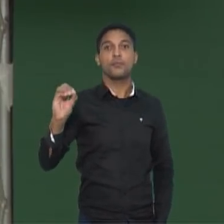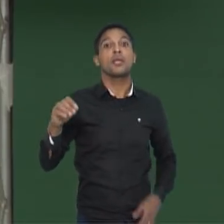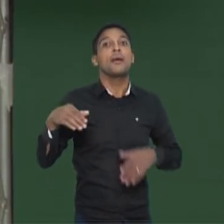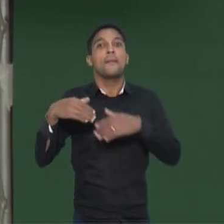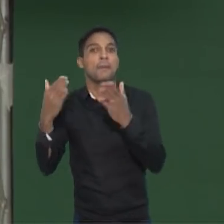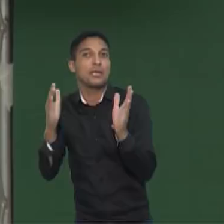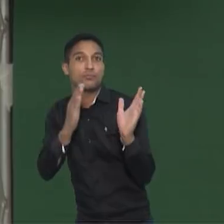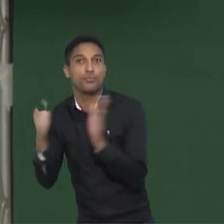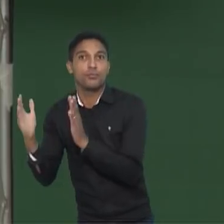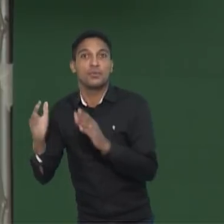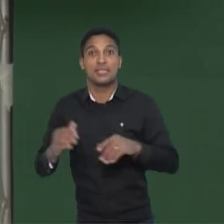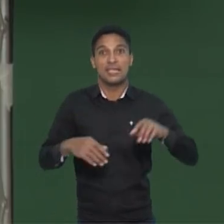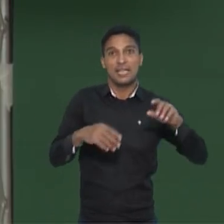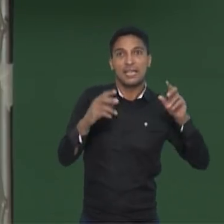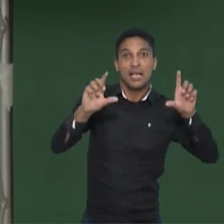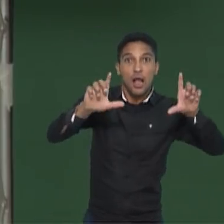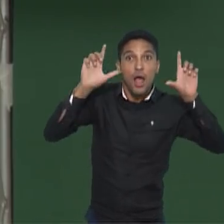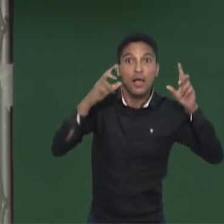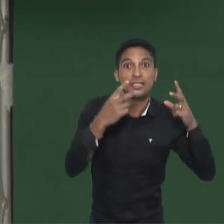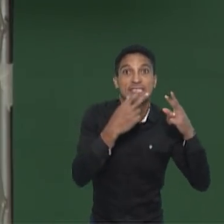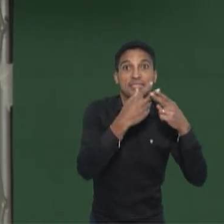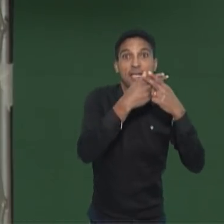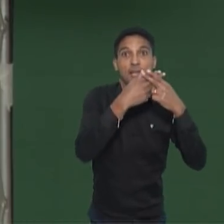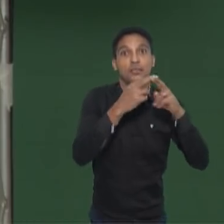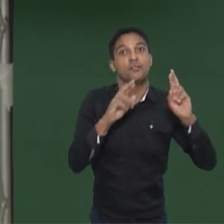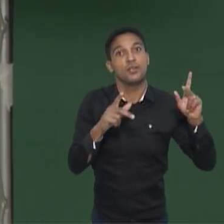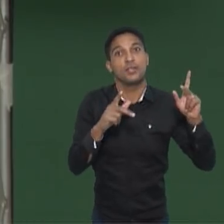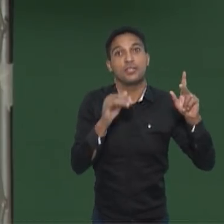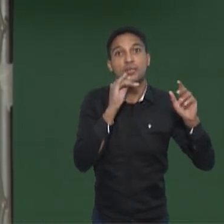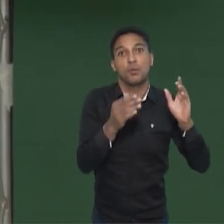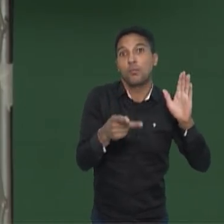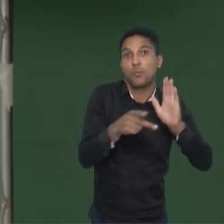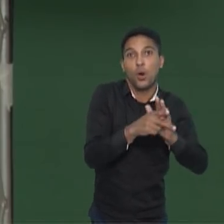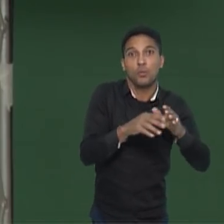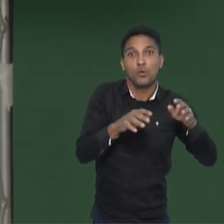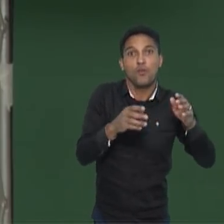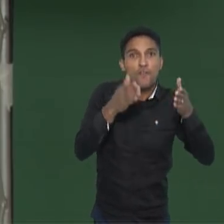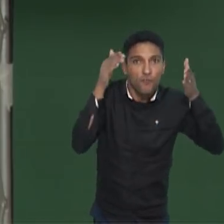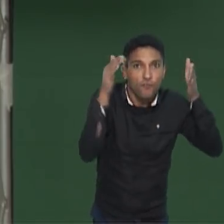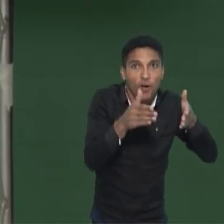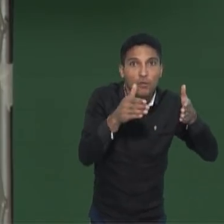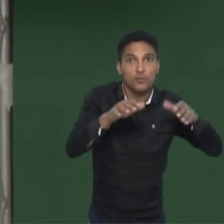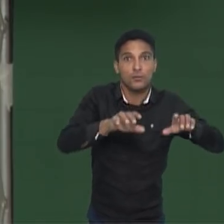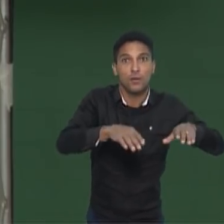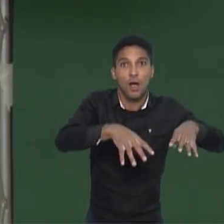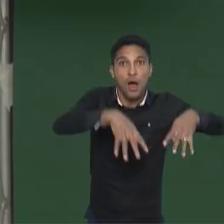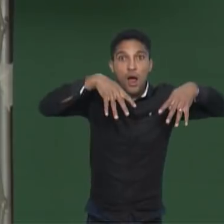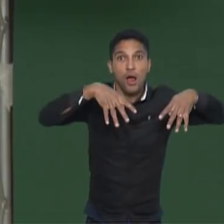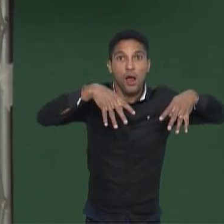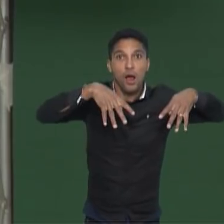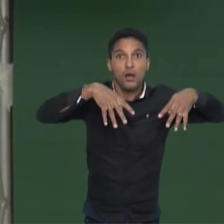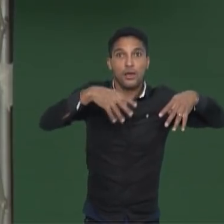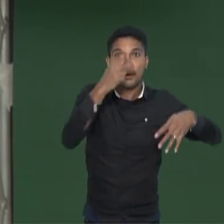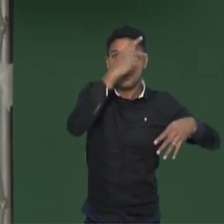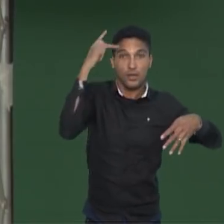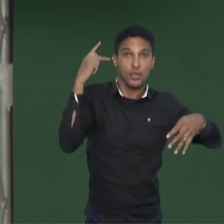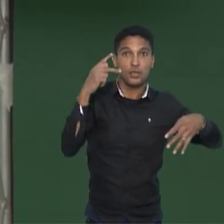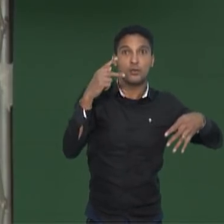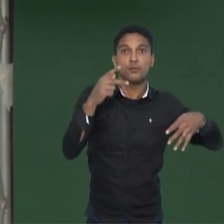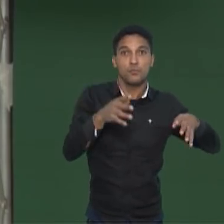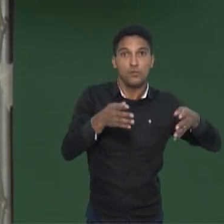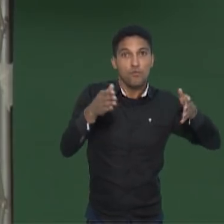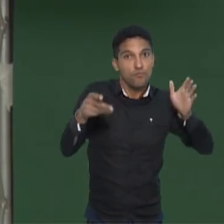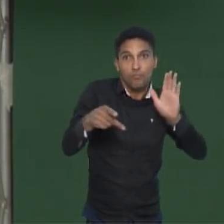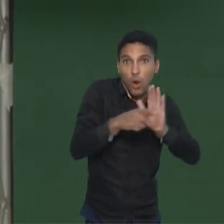Vamos dizer que você goste de quadrinhos, tem lá uma série que tem a ver com os quadrinhos